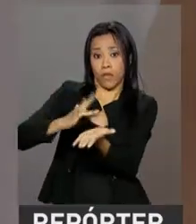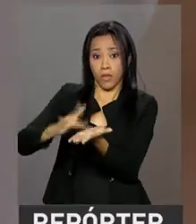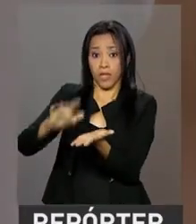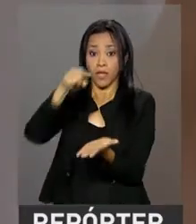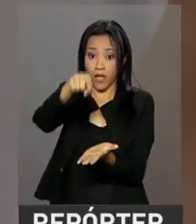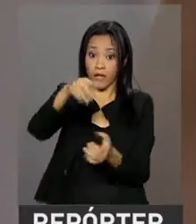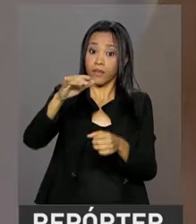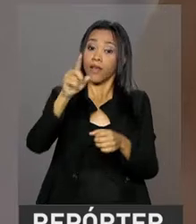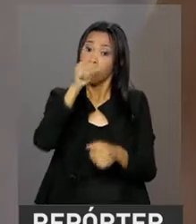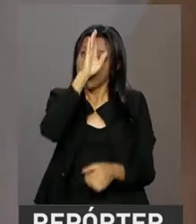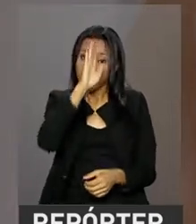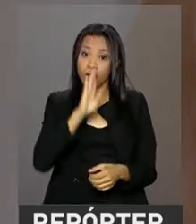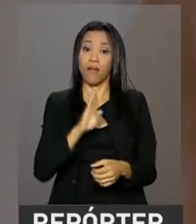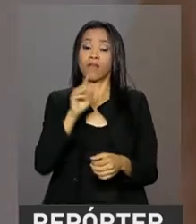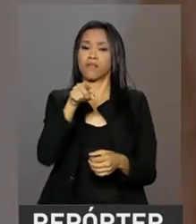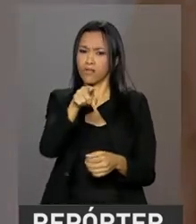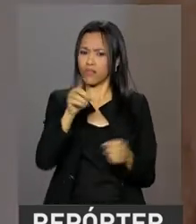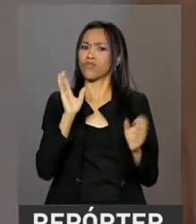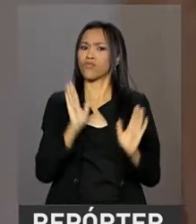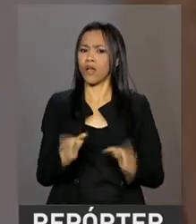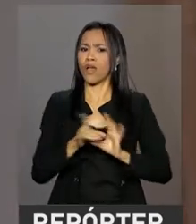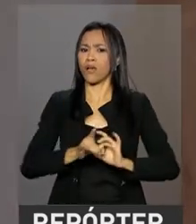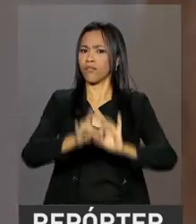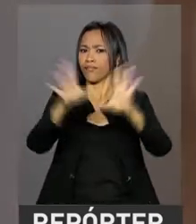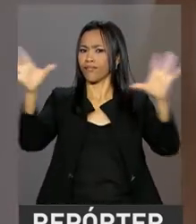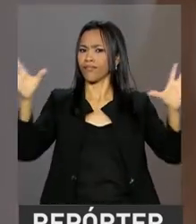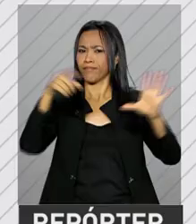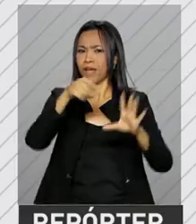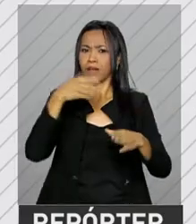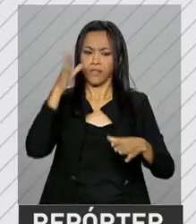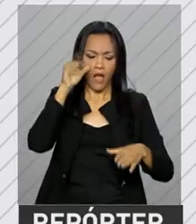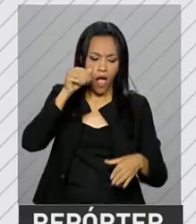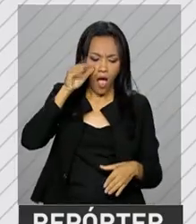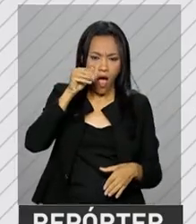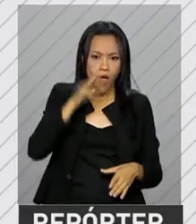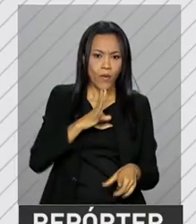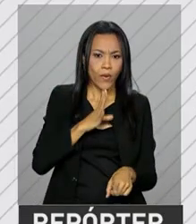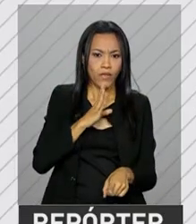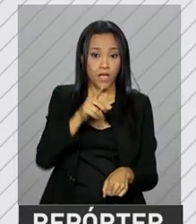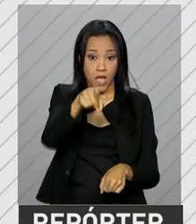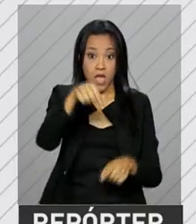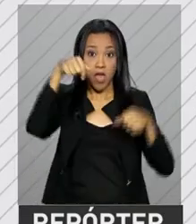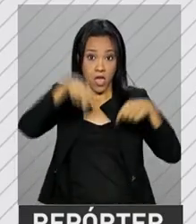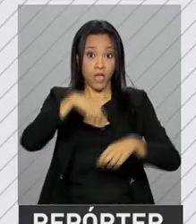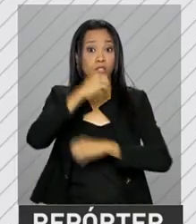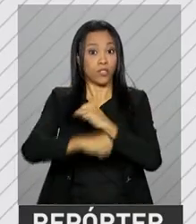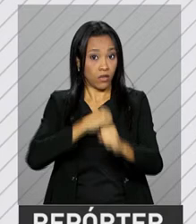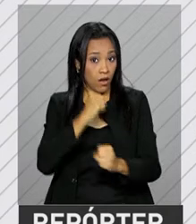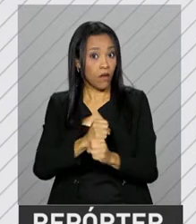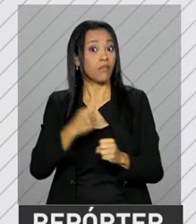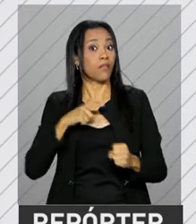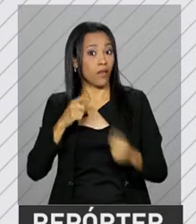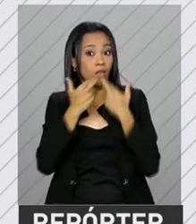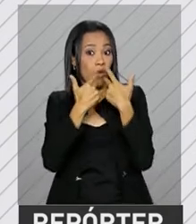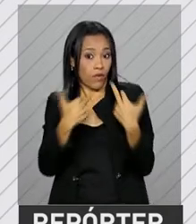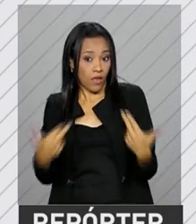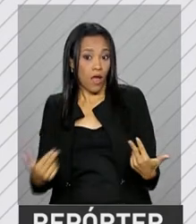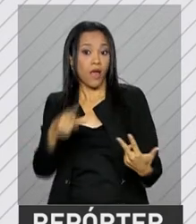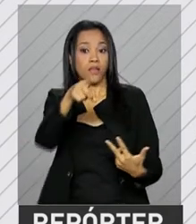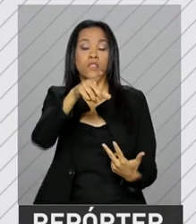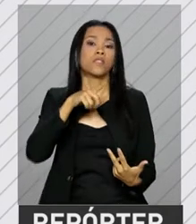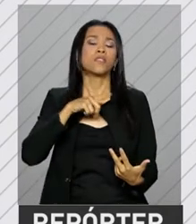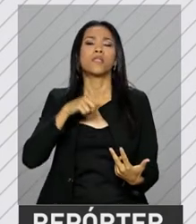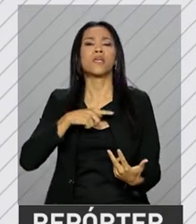ferramenta de graça e já está disponível para download este ano o aplicativo tem novidades e vai oferecer uma